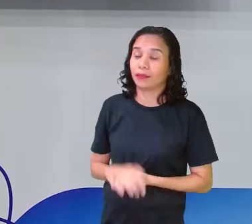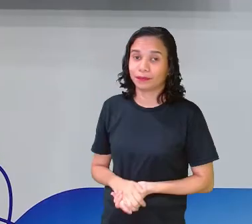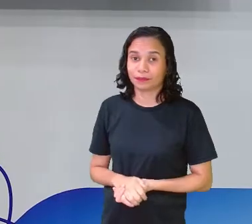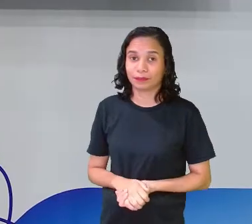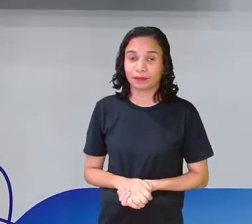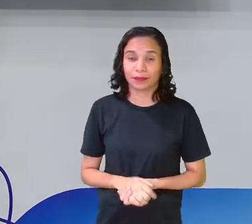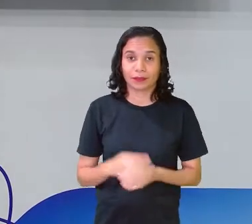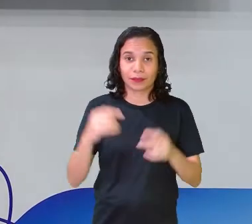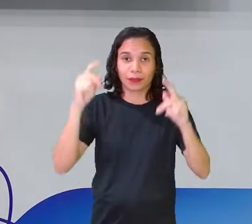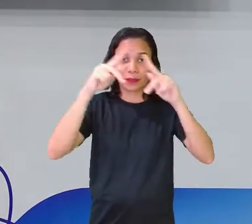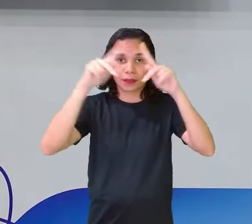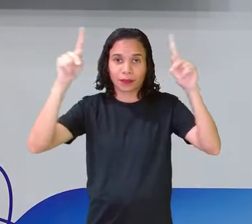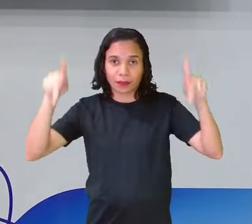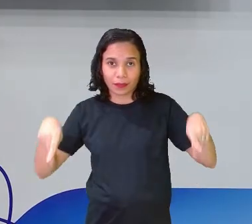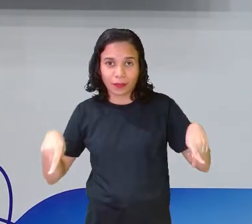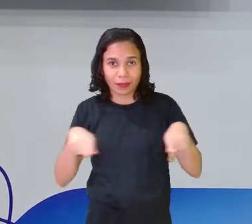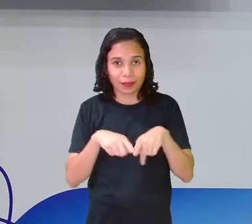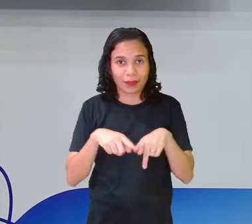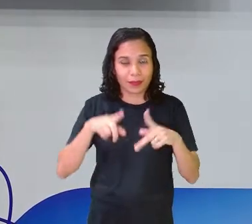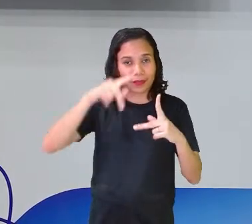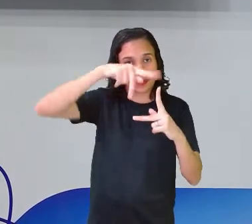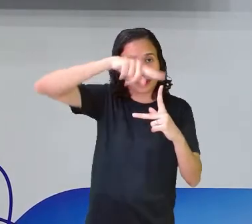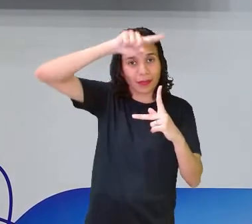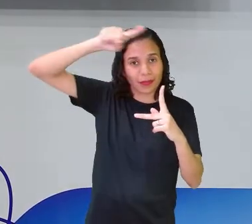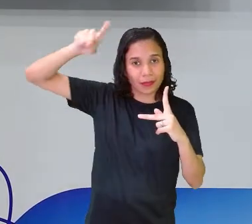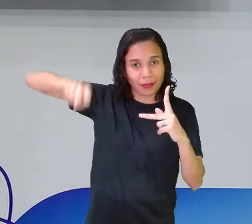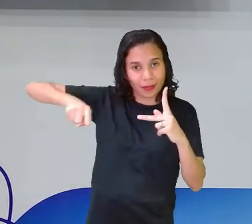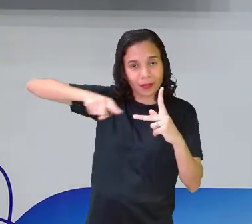O meu perímetro seria a moldura do meu quadro.